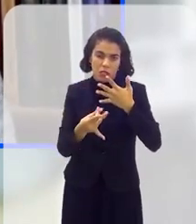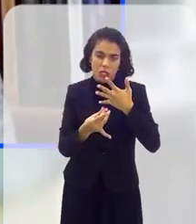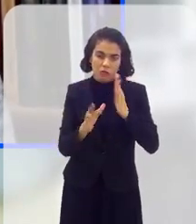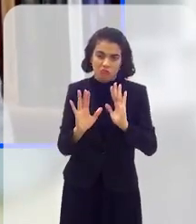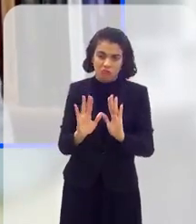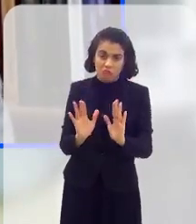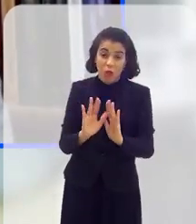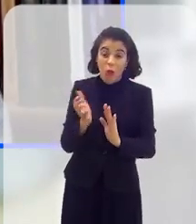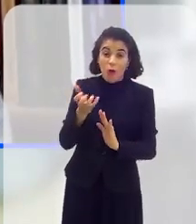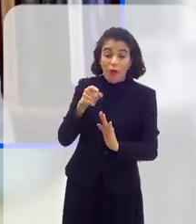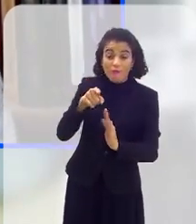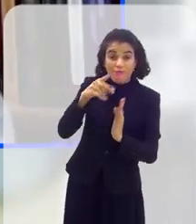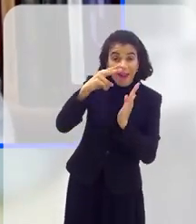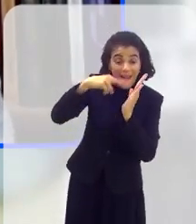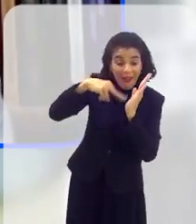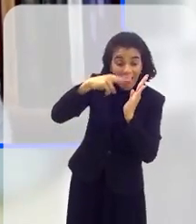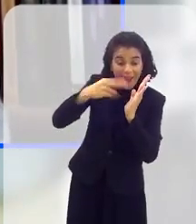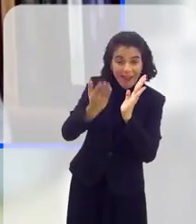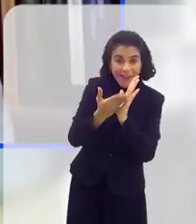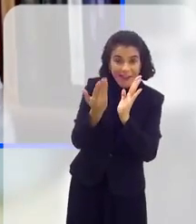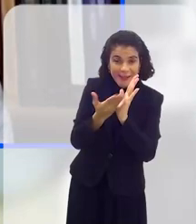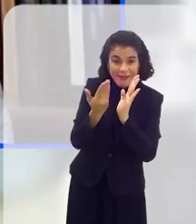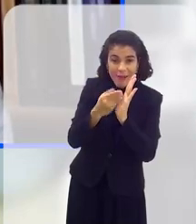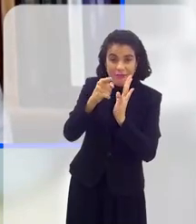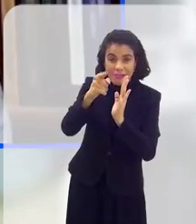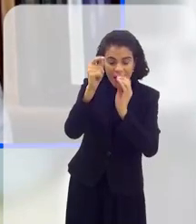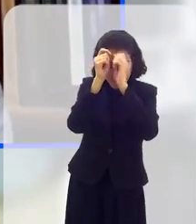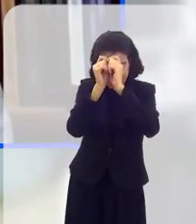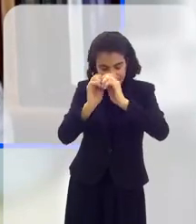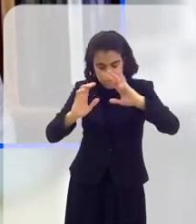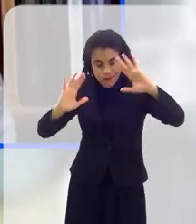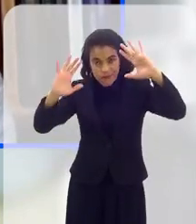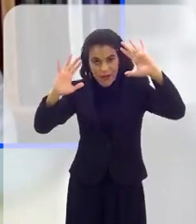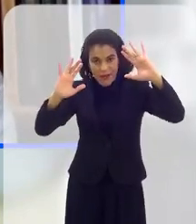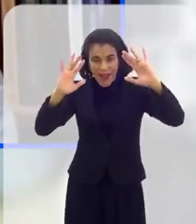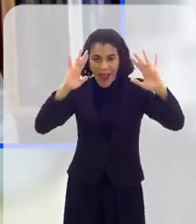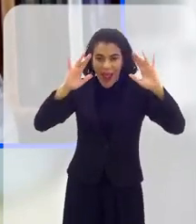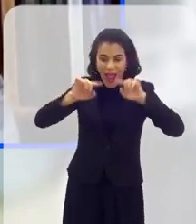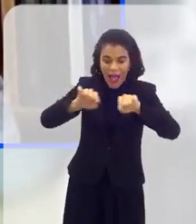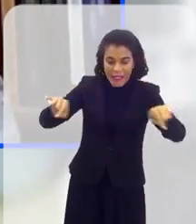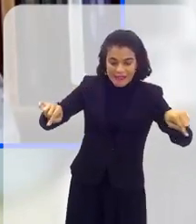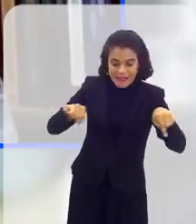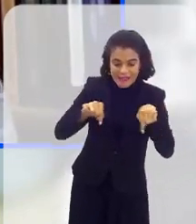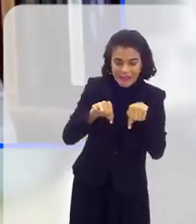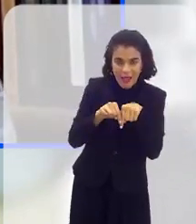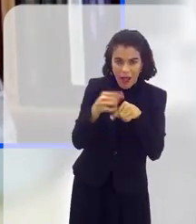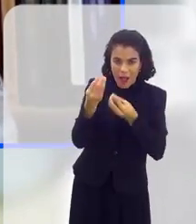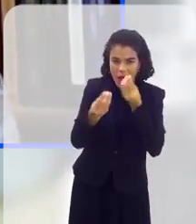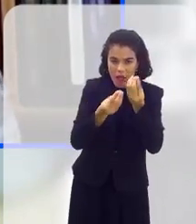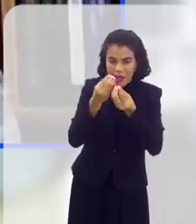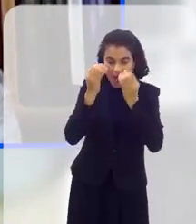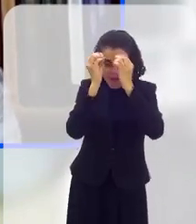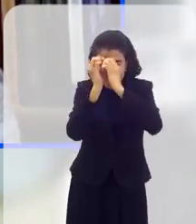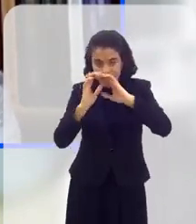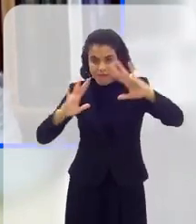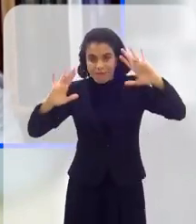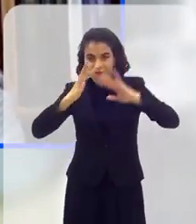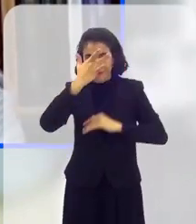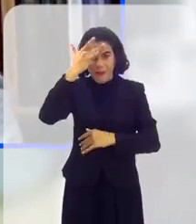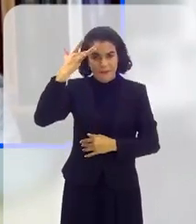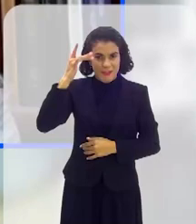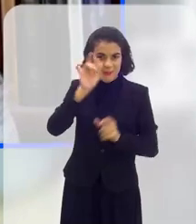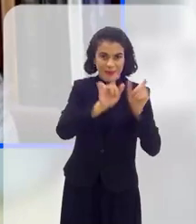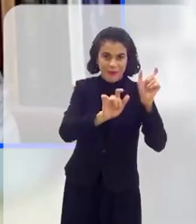e eu não descrevo muito intencionalmente. Eu quero que você leia o livro e você imagine a sala, e você